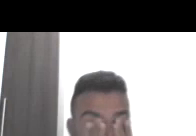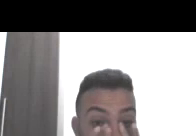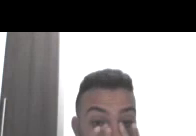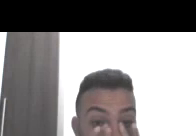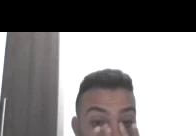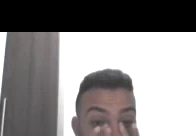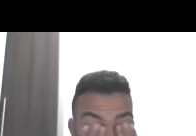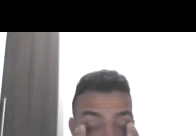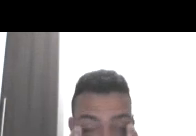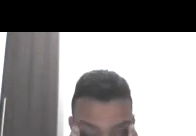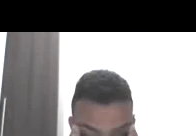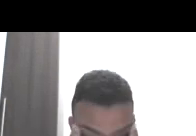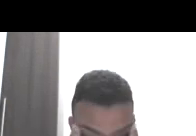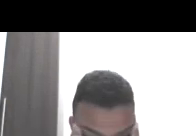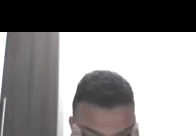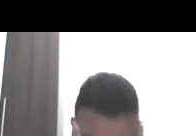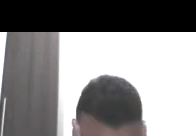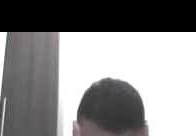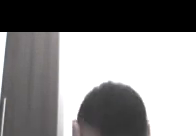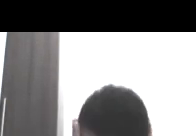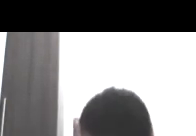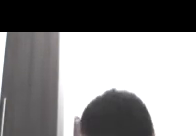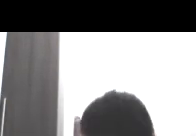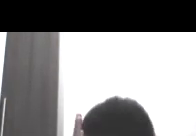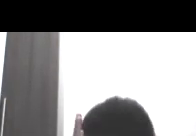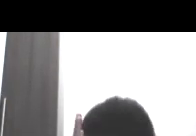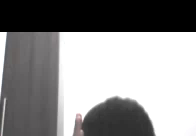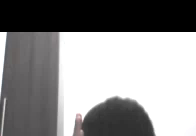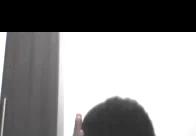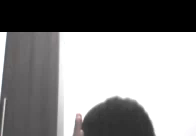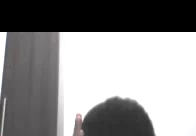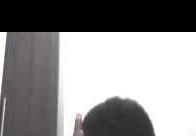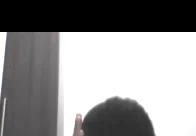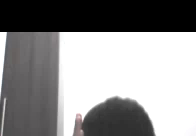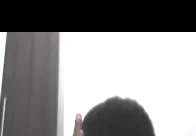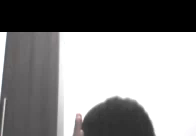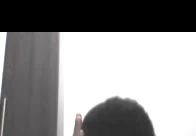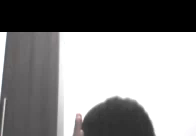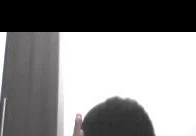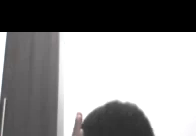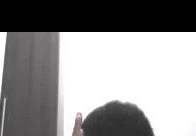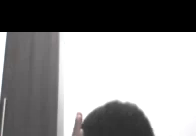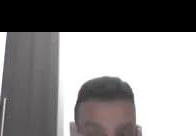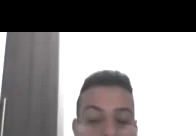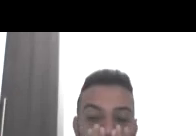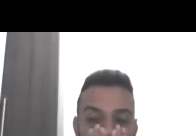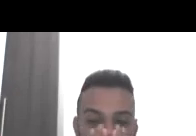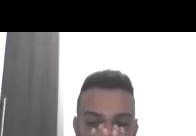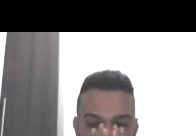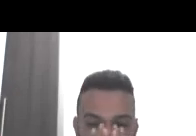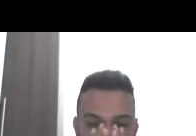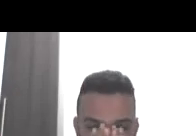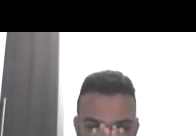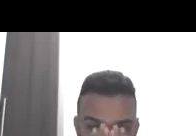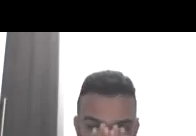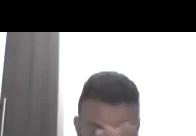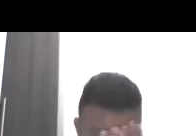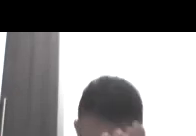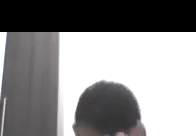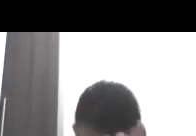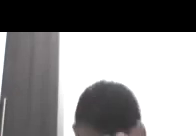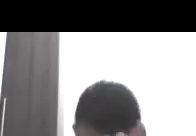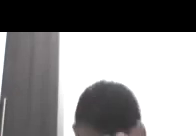parte mais que ficou mais colorida, certo? Então, a gente conseguimos visualizar